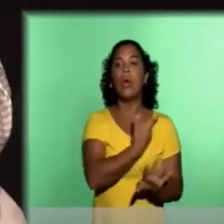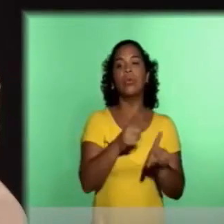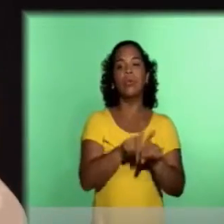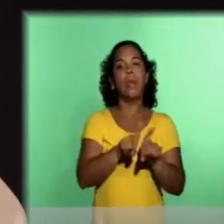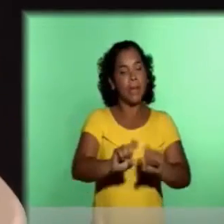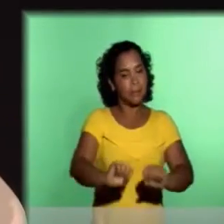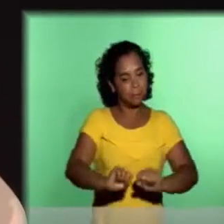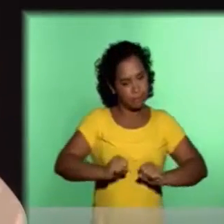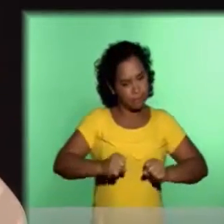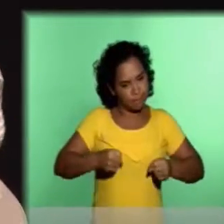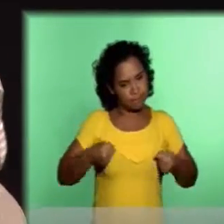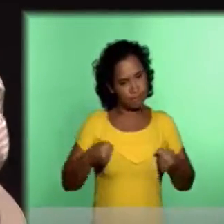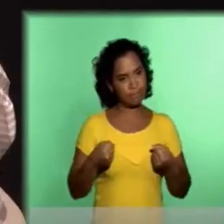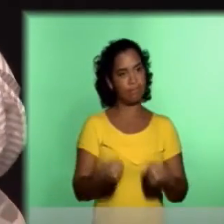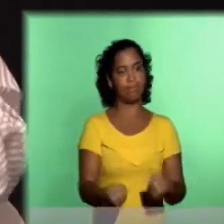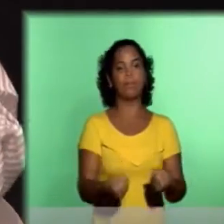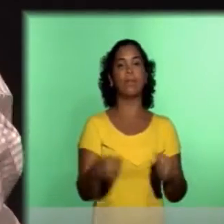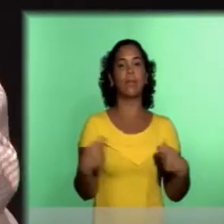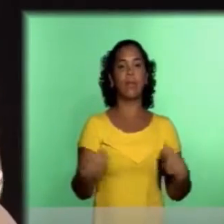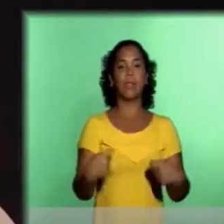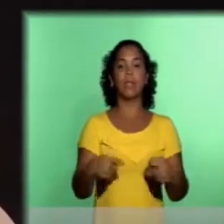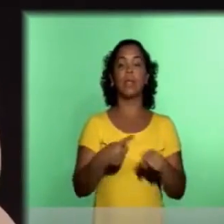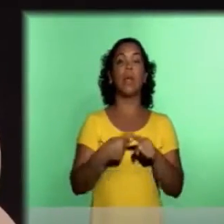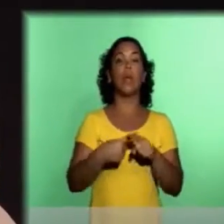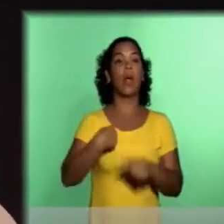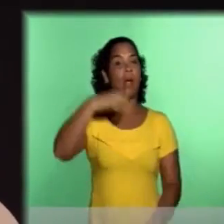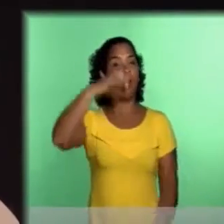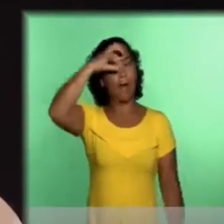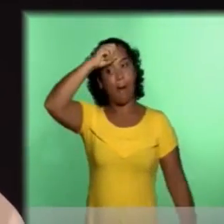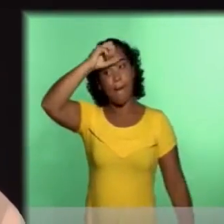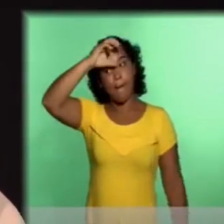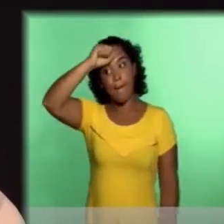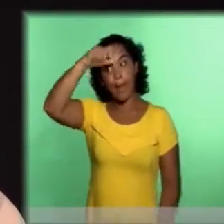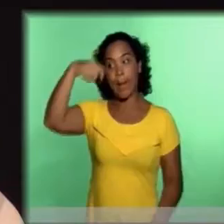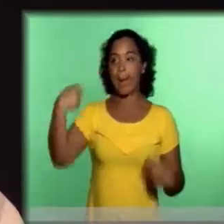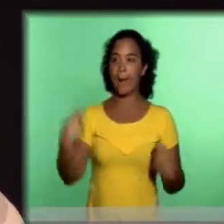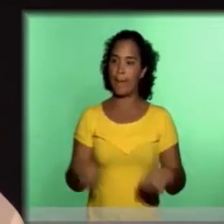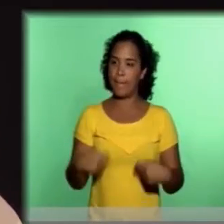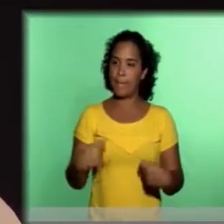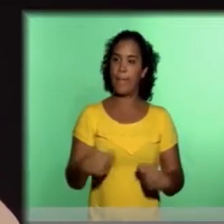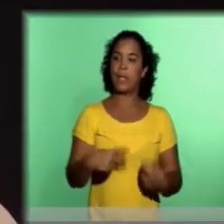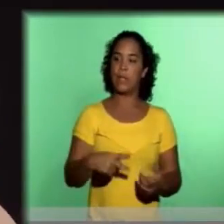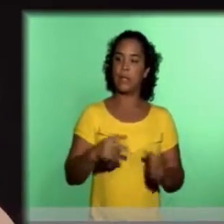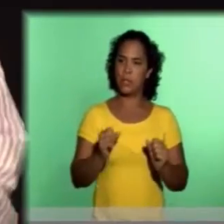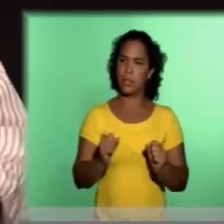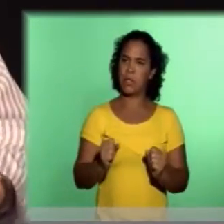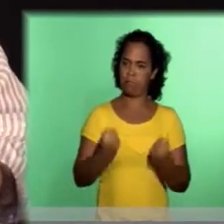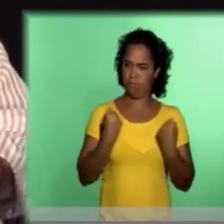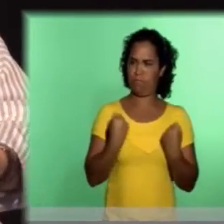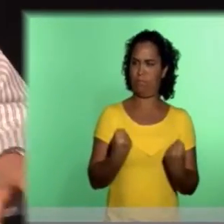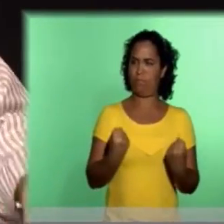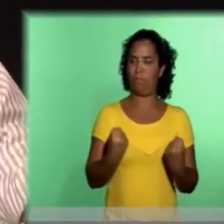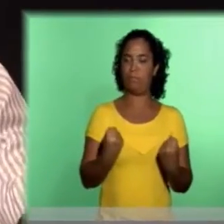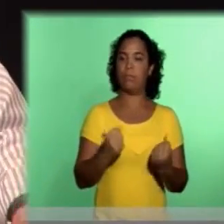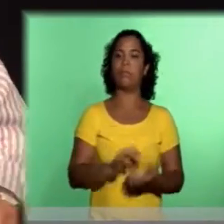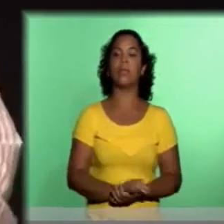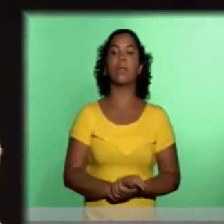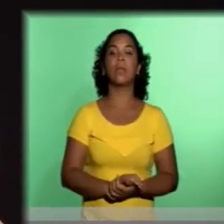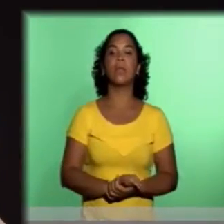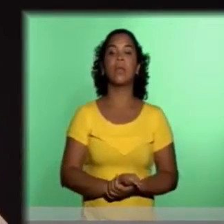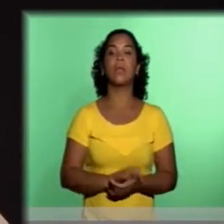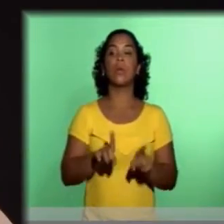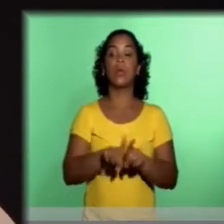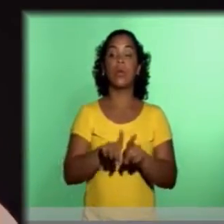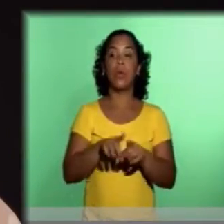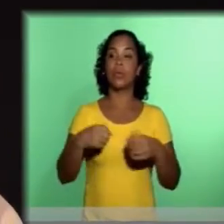esforço ainda muito grande, porque a aprendizagem precisa ser muito reforçada. Bem, nós gostaríamos de abrir